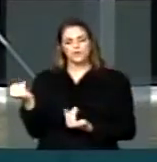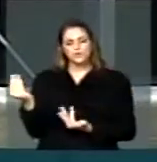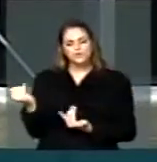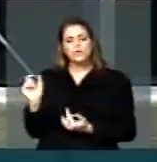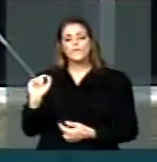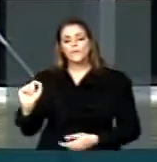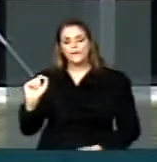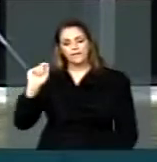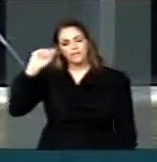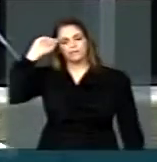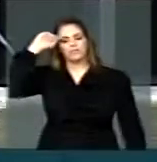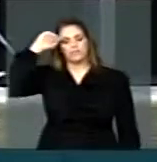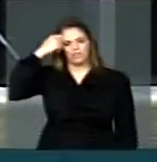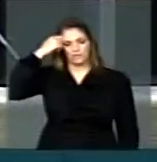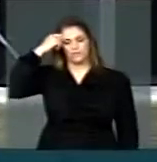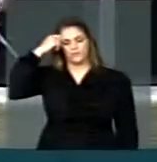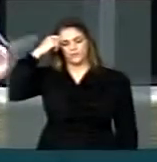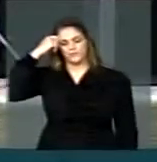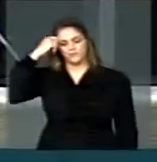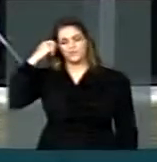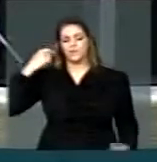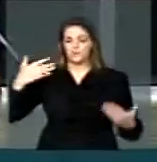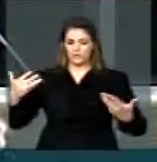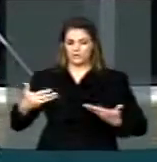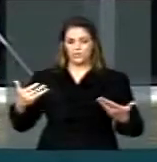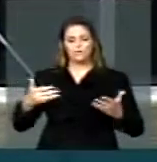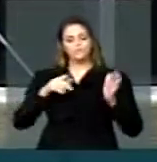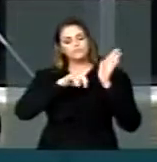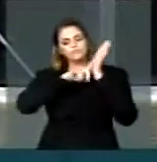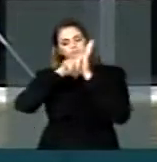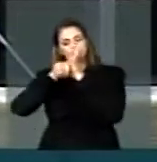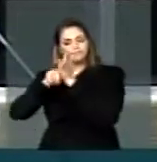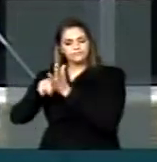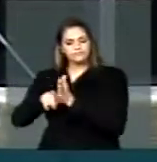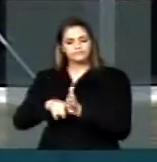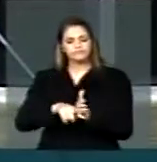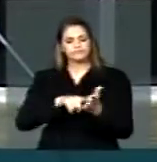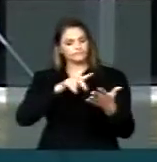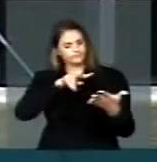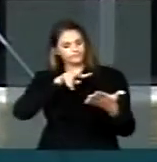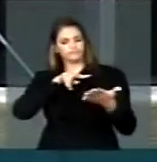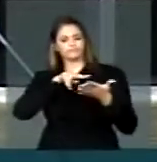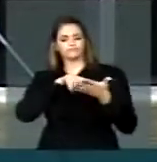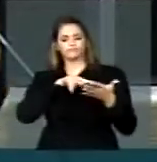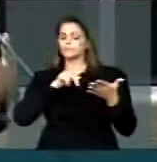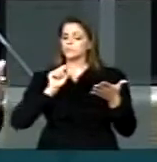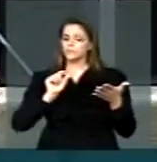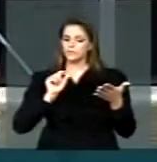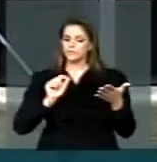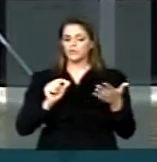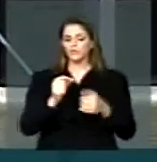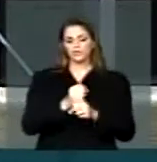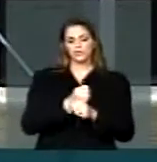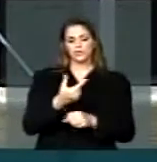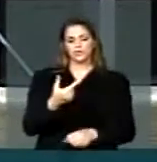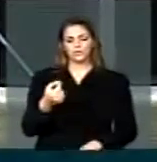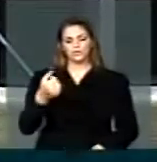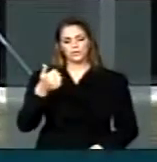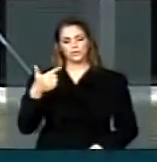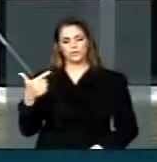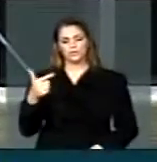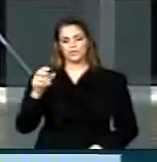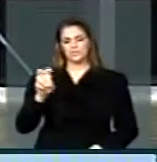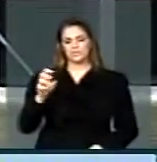no Brasil. O mapa da violência nos disse, esses números são repetidos a toda hora, é que em 2012,